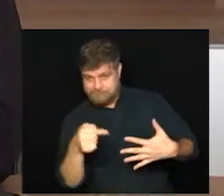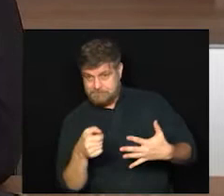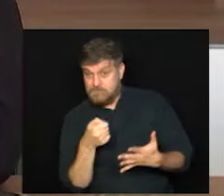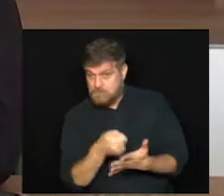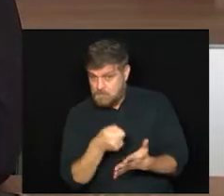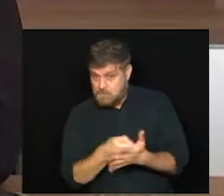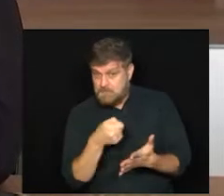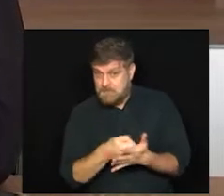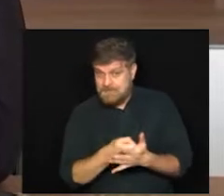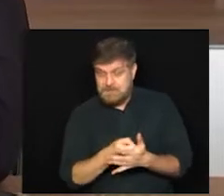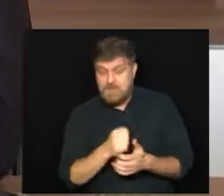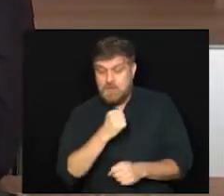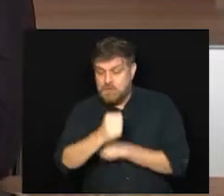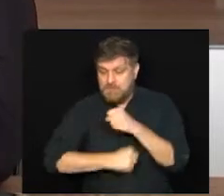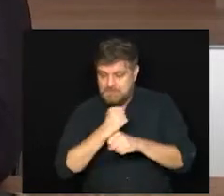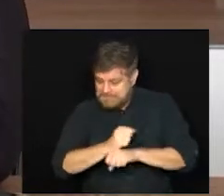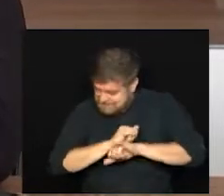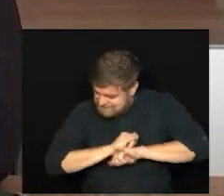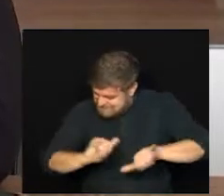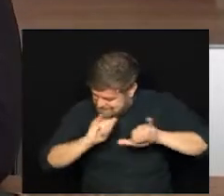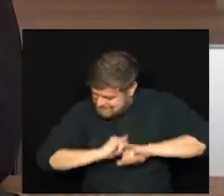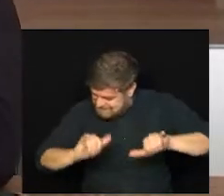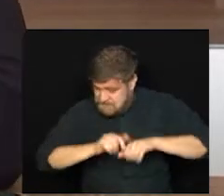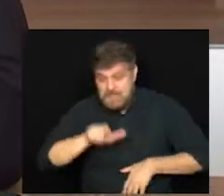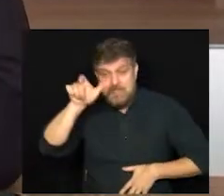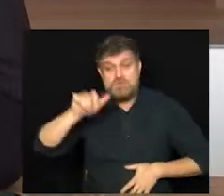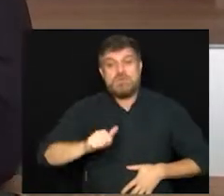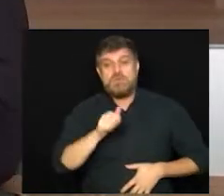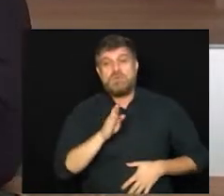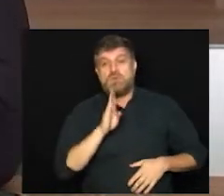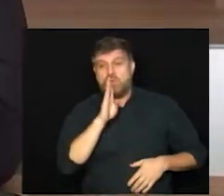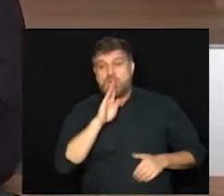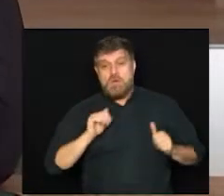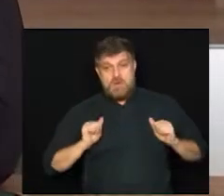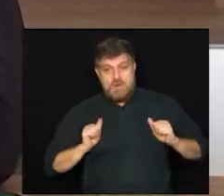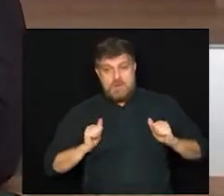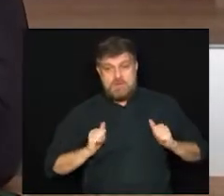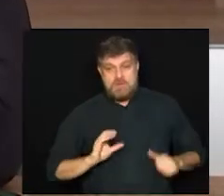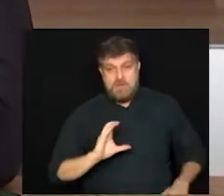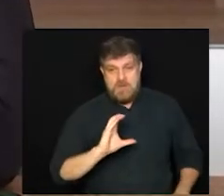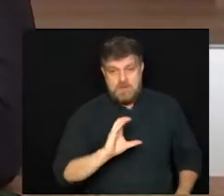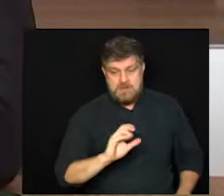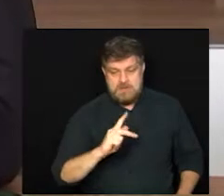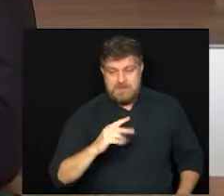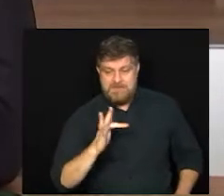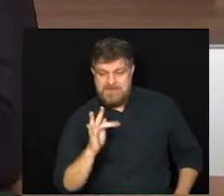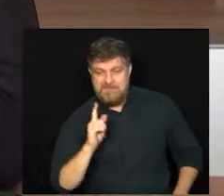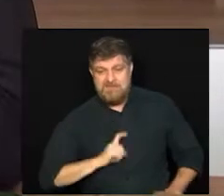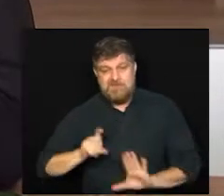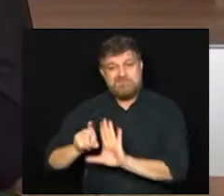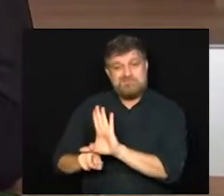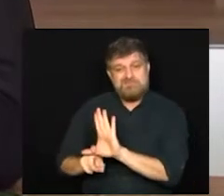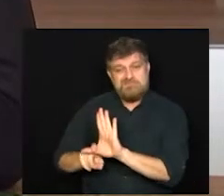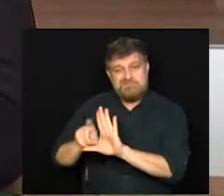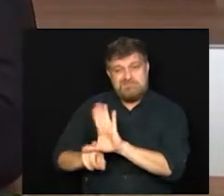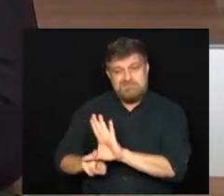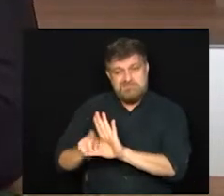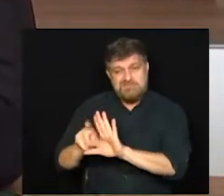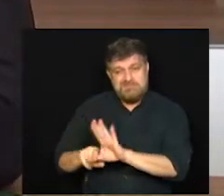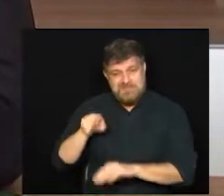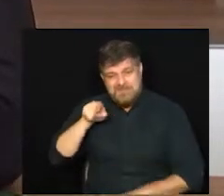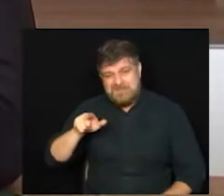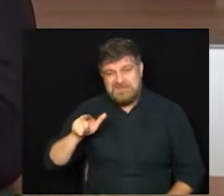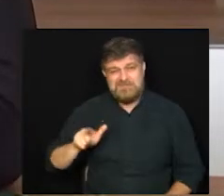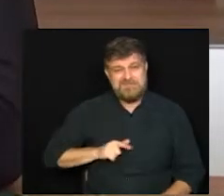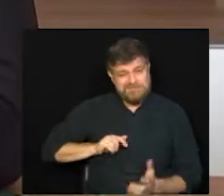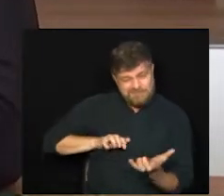Receita divulga todos os anos. Se você não declarar, o seu CPF vai ficar pendente de regularização. Isso pode gerar algum